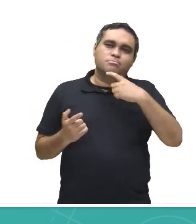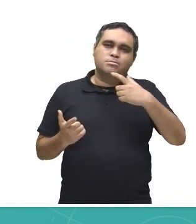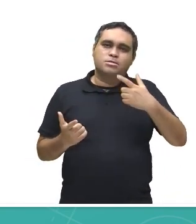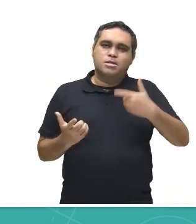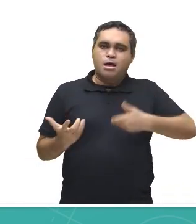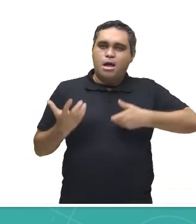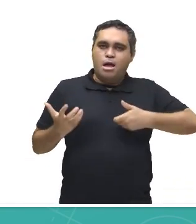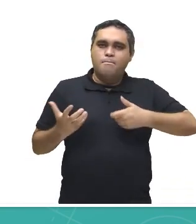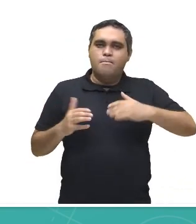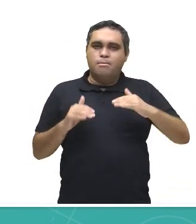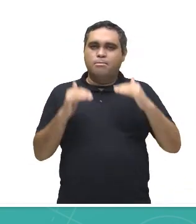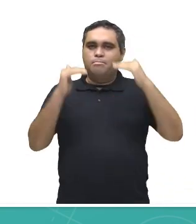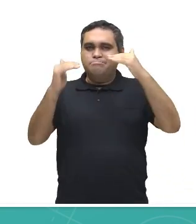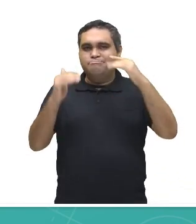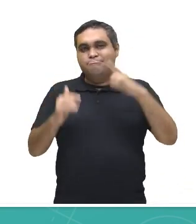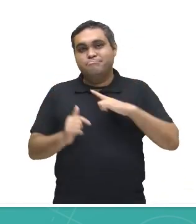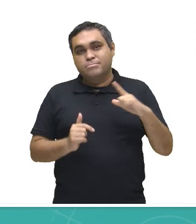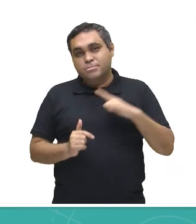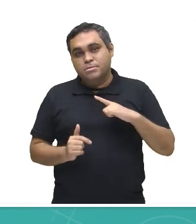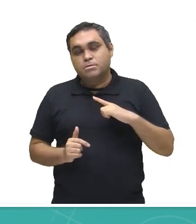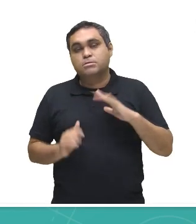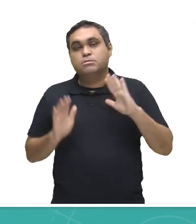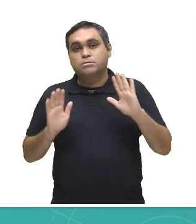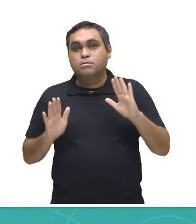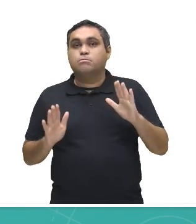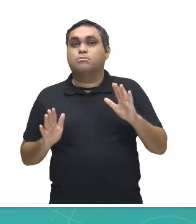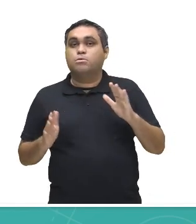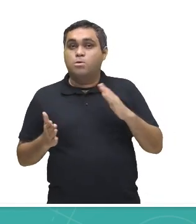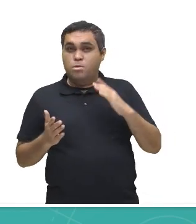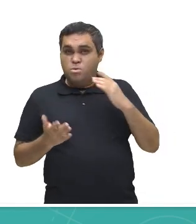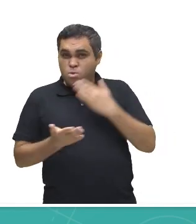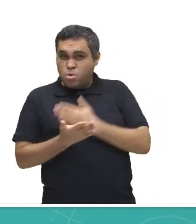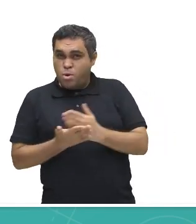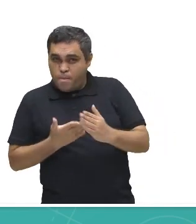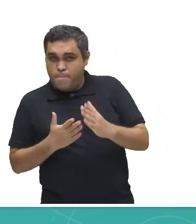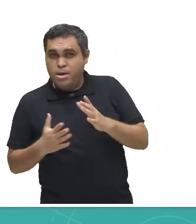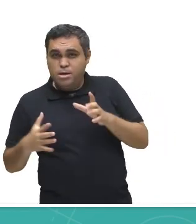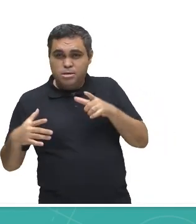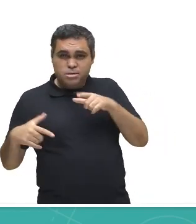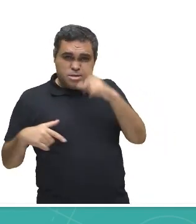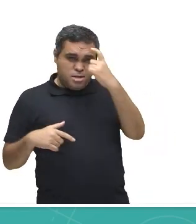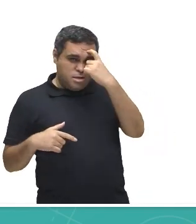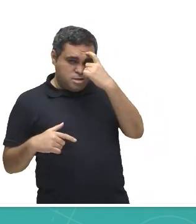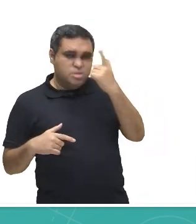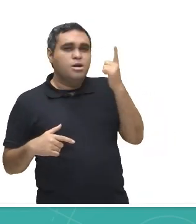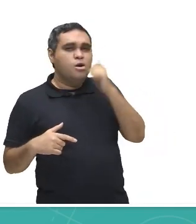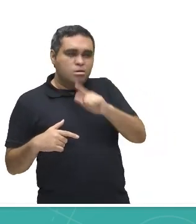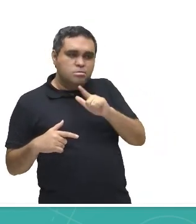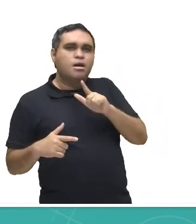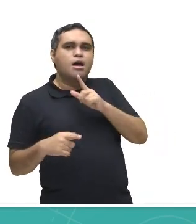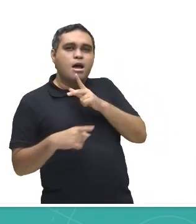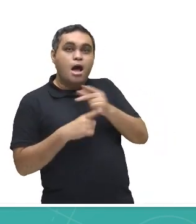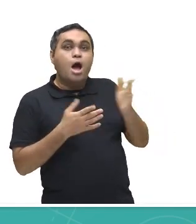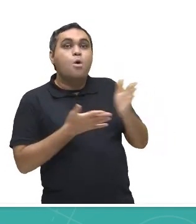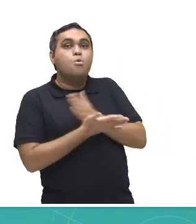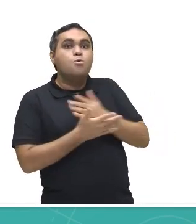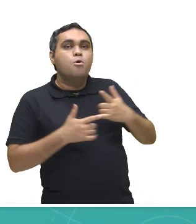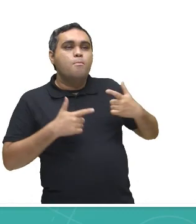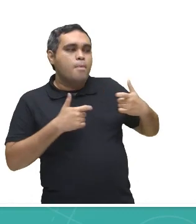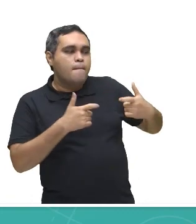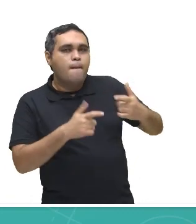os cipaios, eles têm até uma certa vantagem, conseguem inclusive assassinar ali alguns